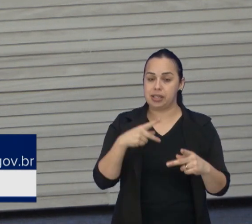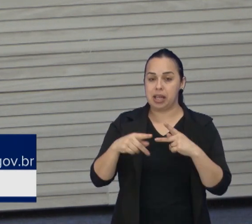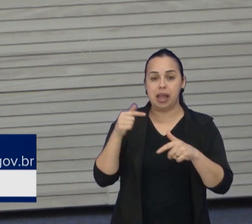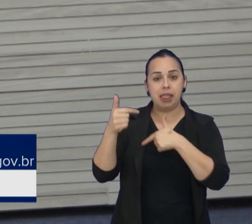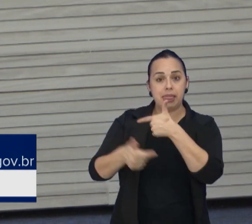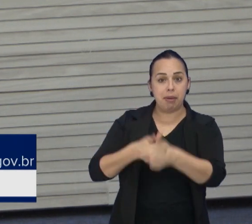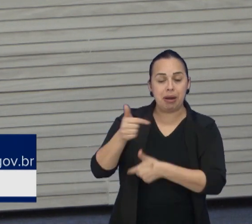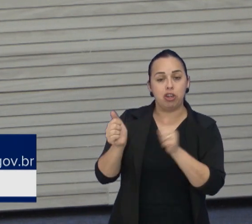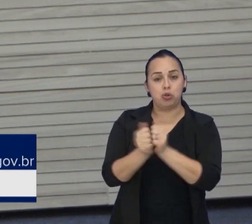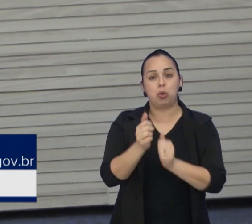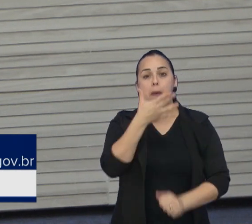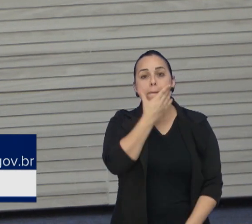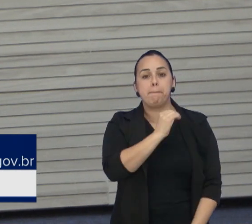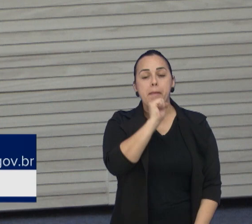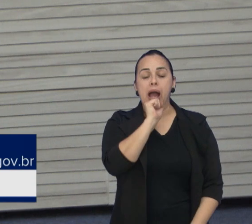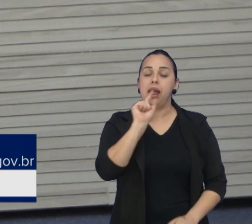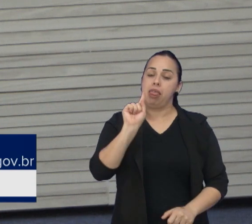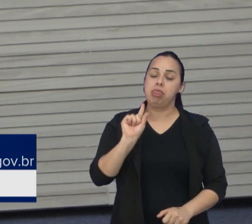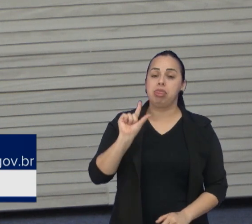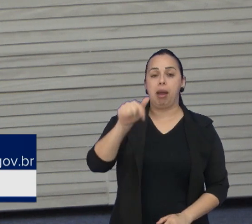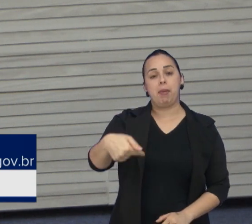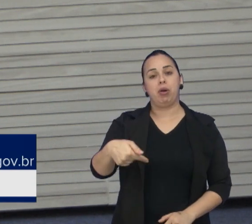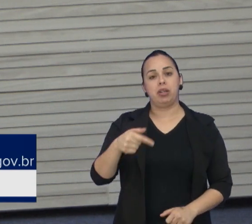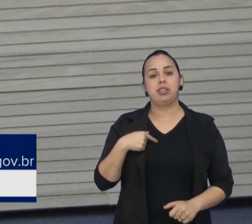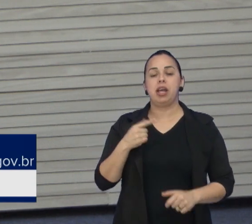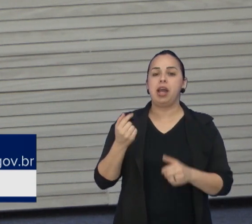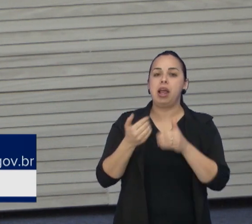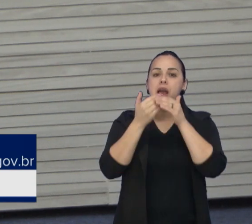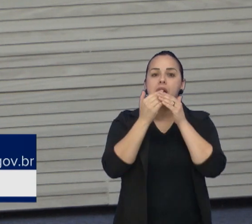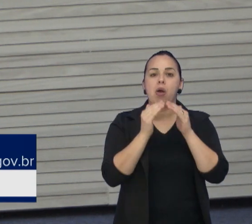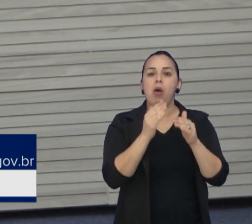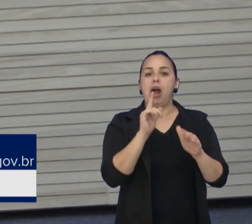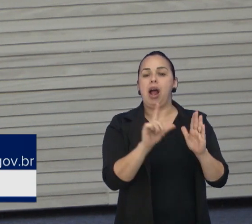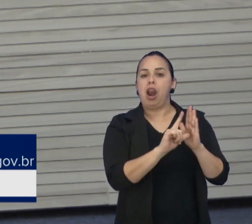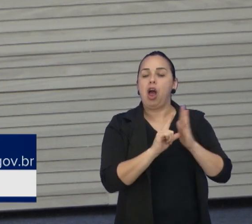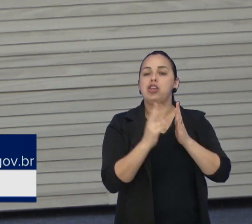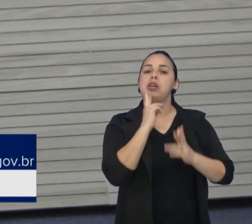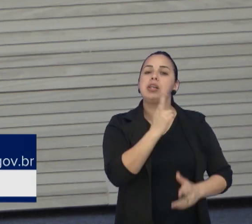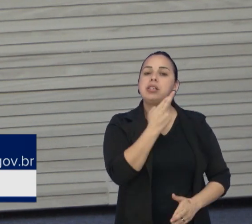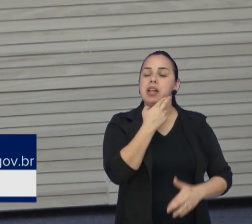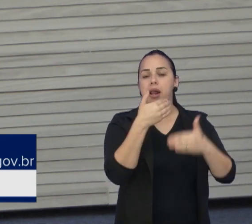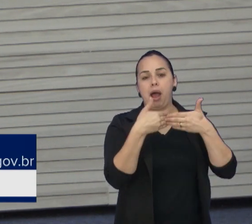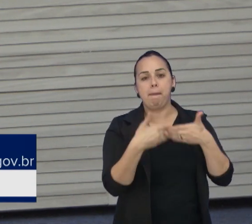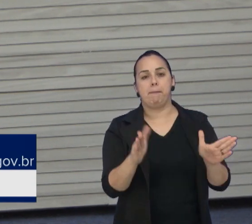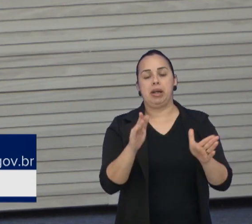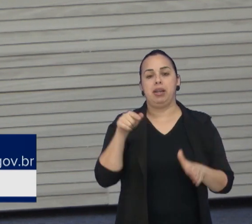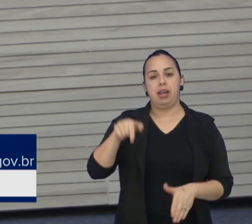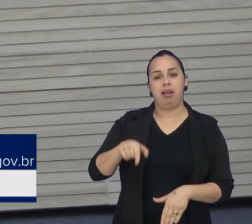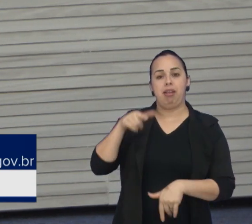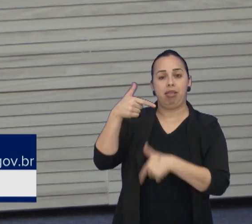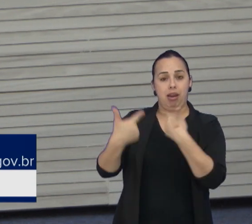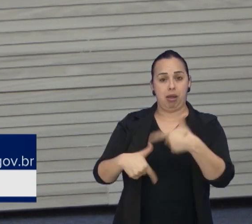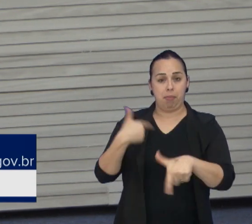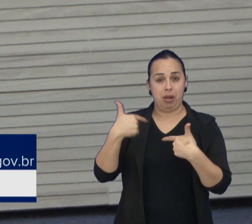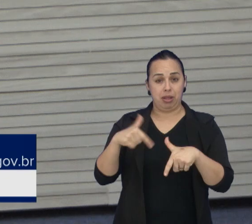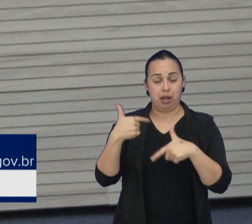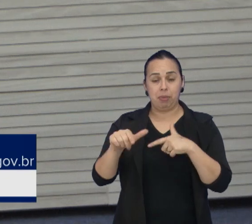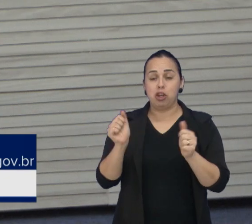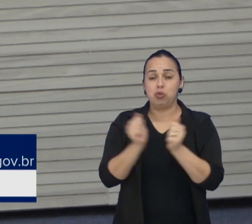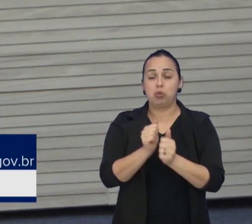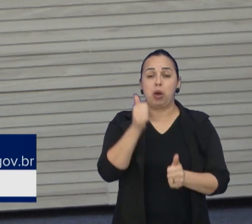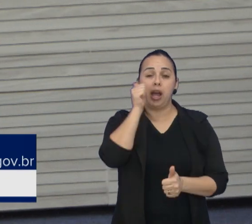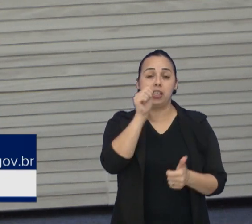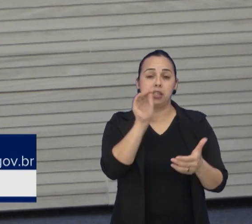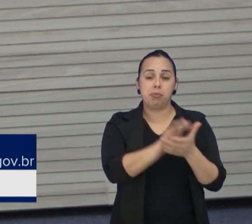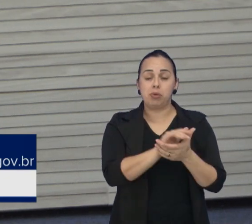trabalhou com seu pai e, posteriormente, abriu um negócio próprio. Rogério trabalhou ao lado da